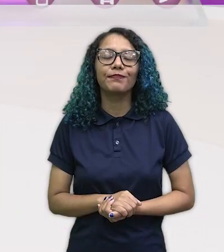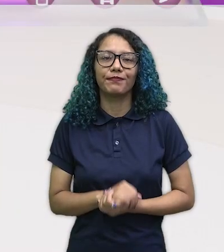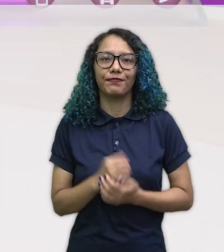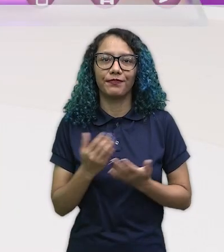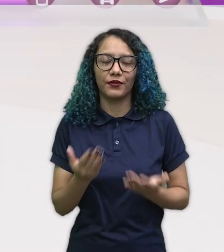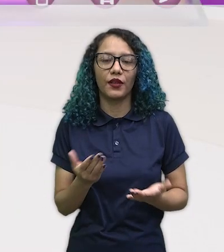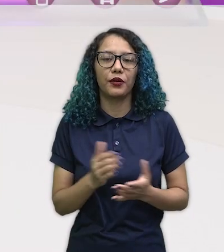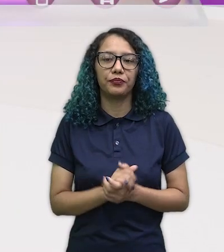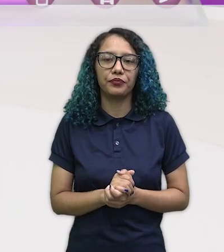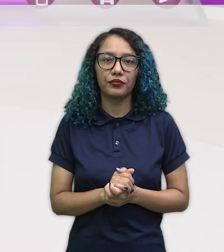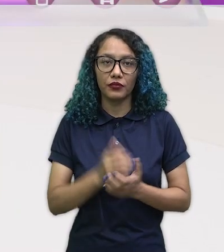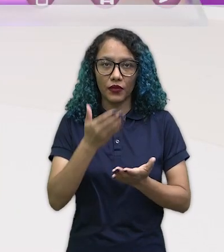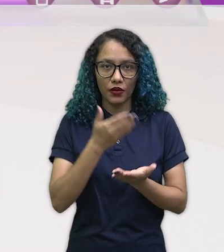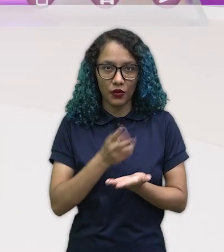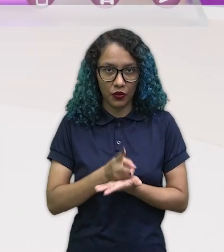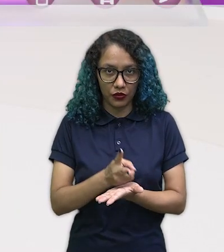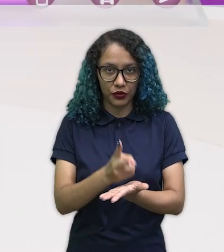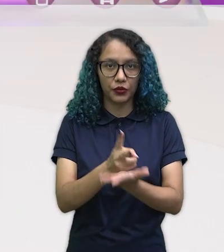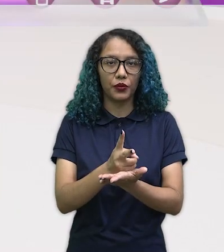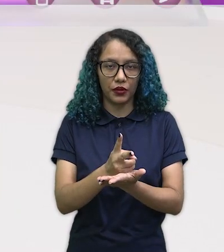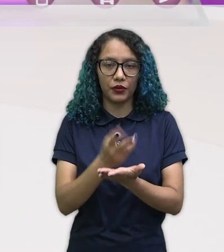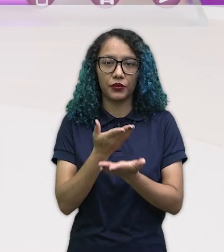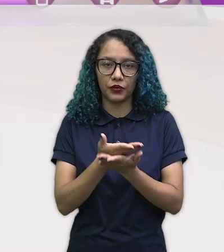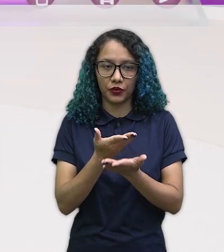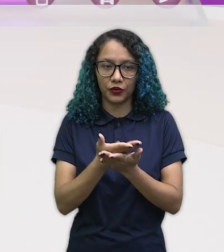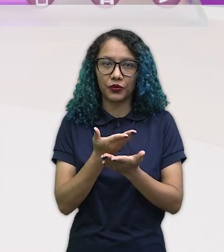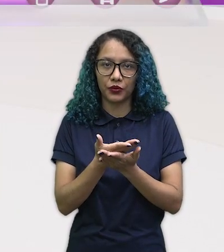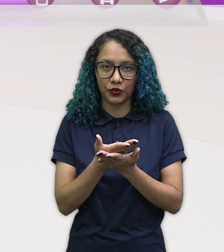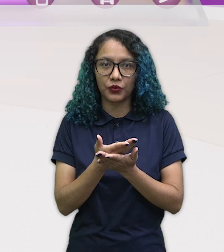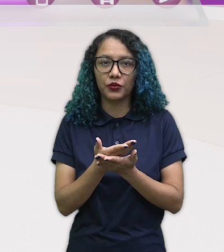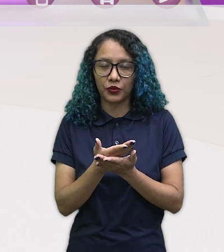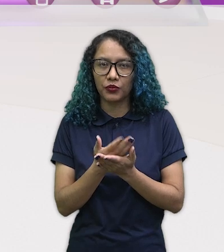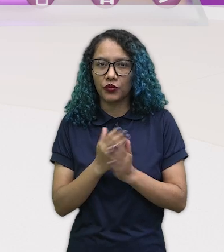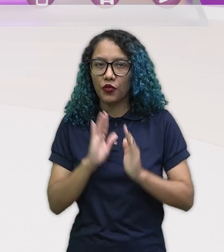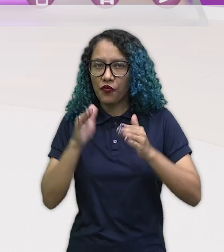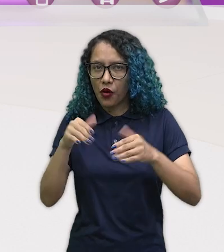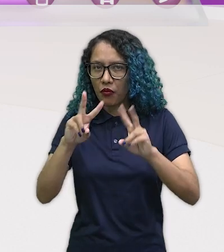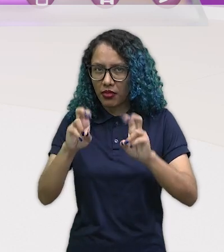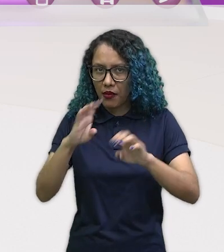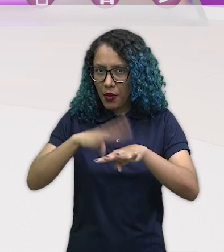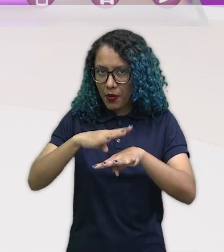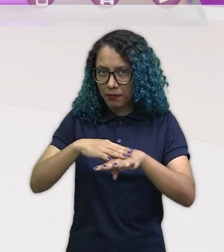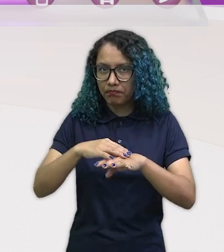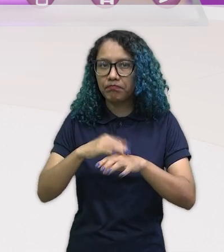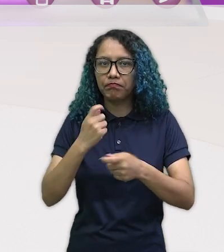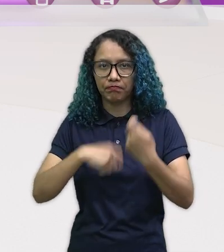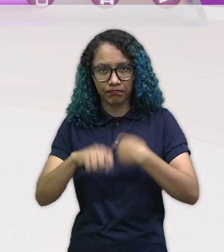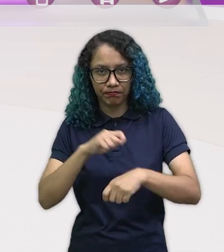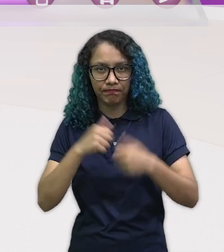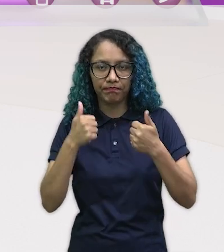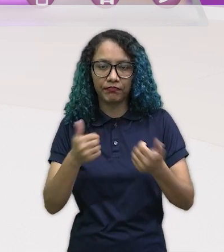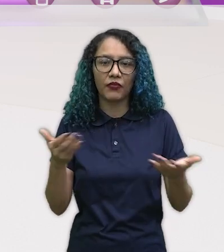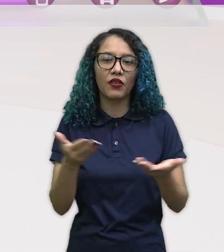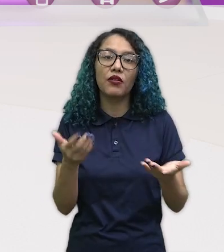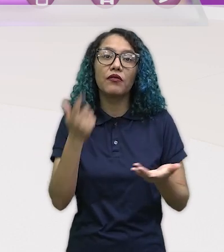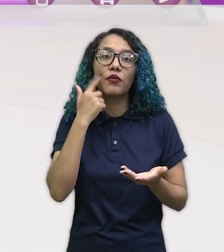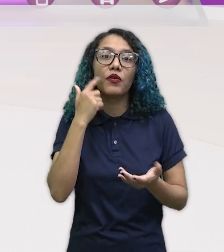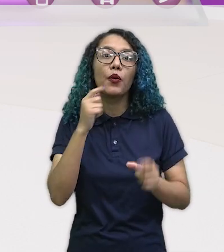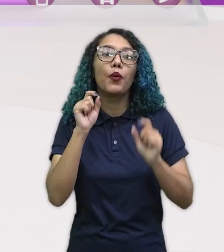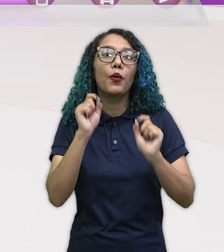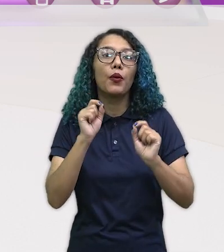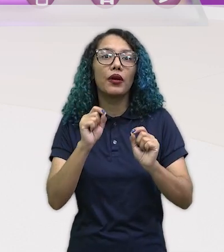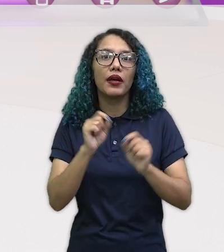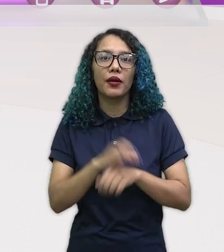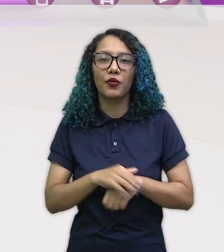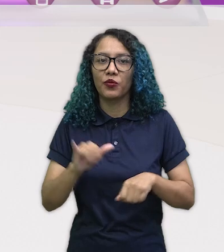Então, pessoal, dando continuidade aqui ao estudo e conhecimento da matemática financeira, vamos agora a uma ferramenta muito